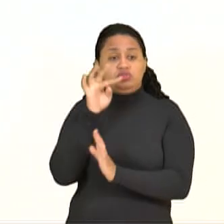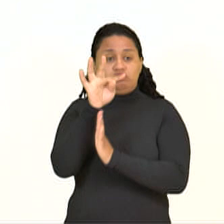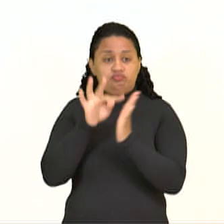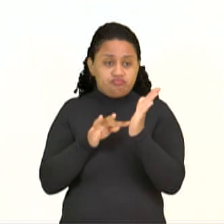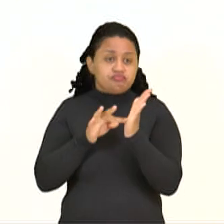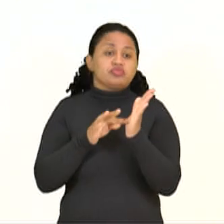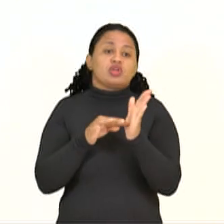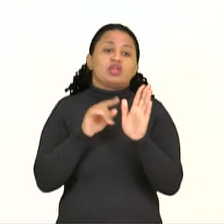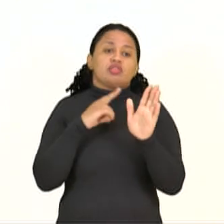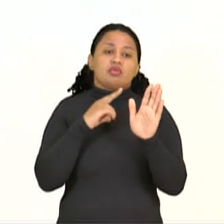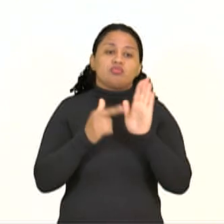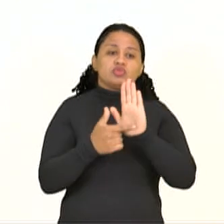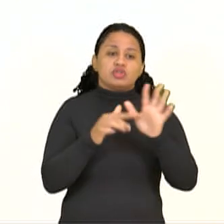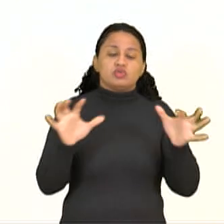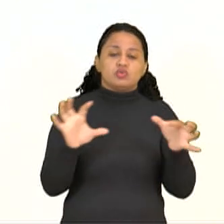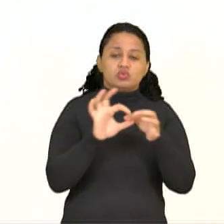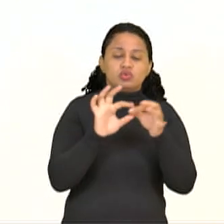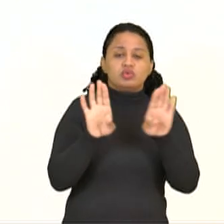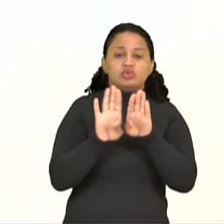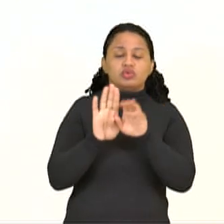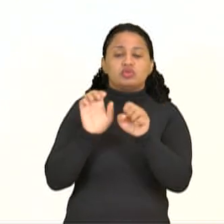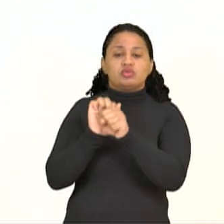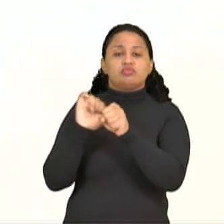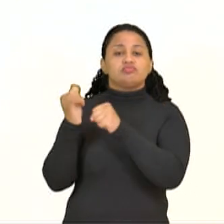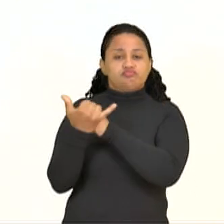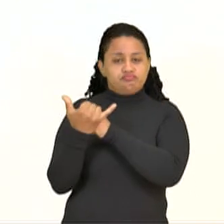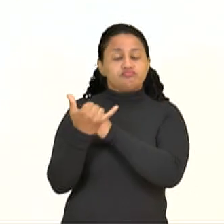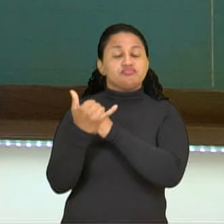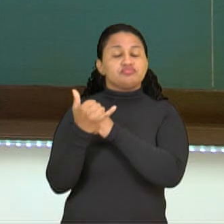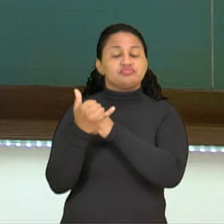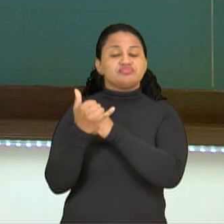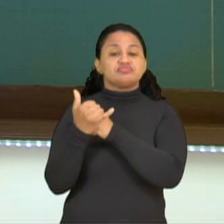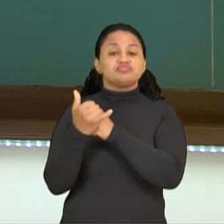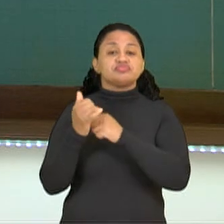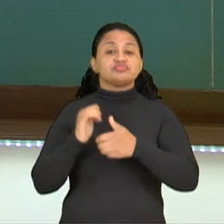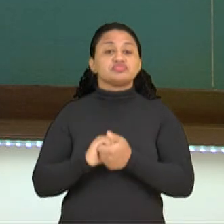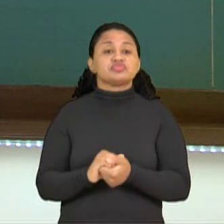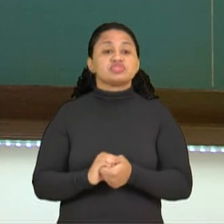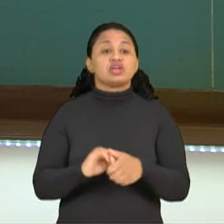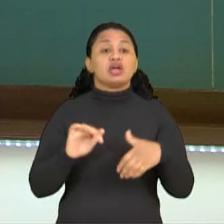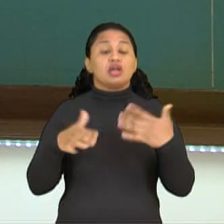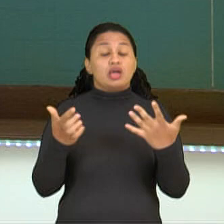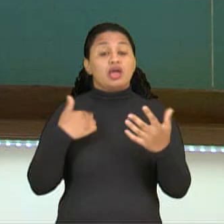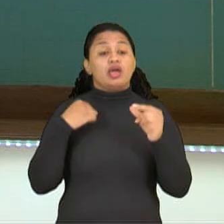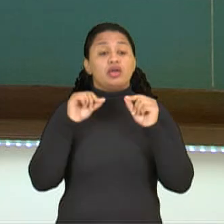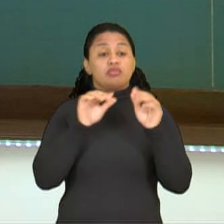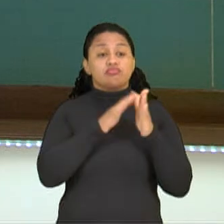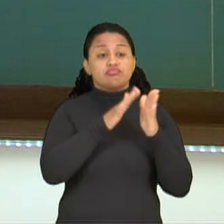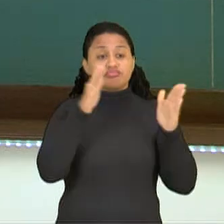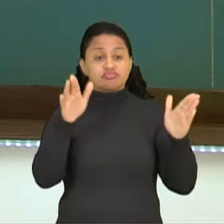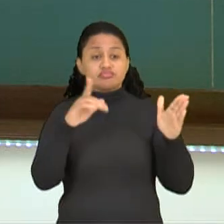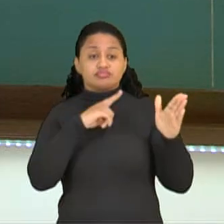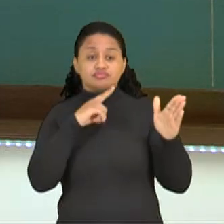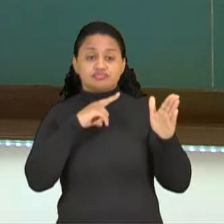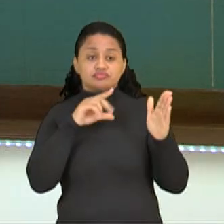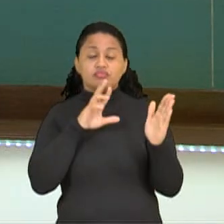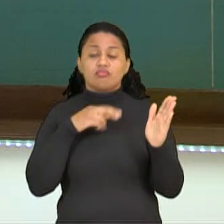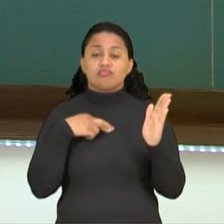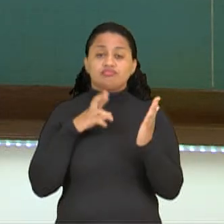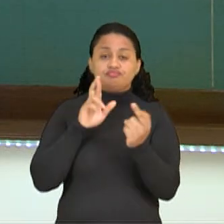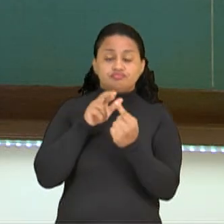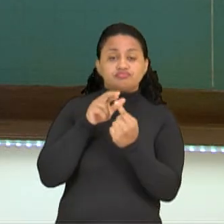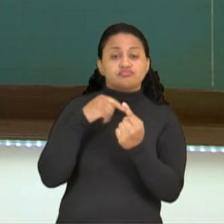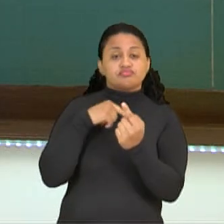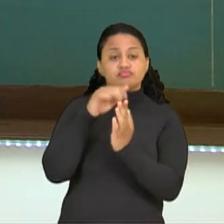por conjunções e advérbios. É o que a gente chama de cadeias de referenciação em um texto. A gente vai falar